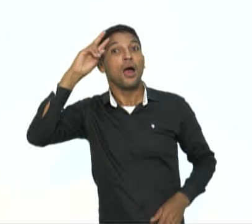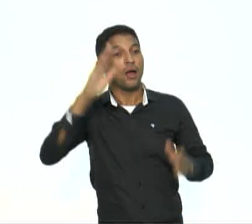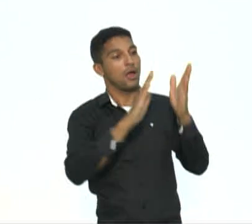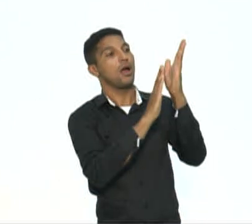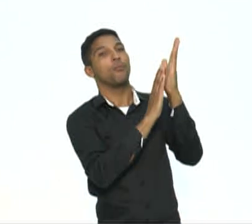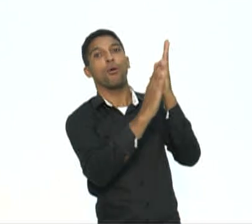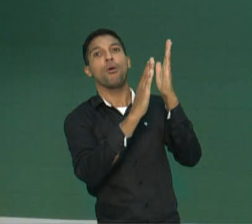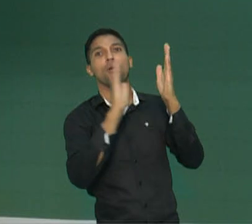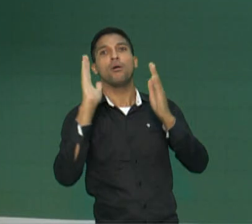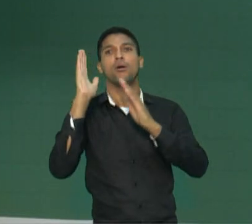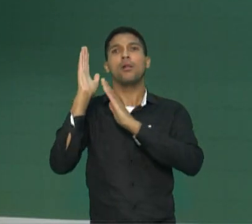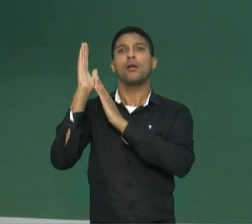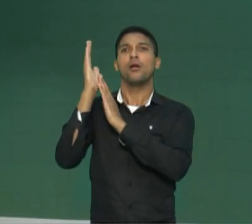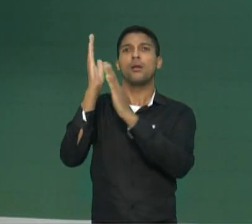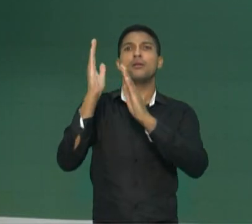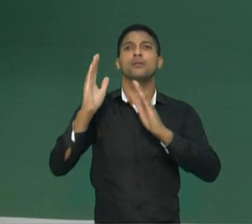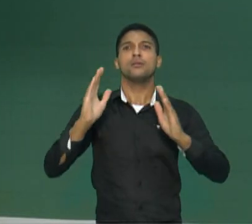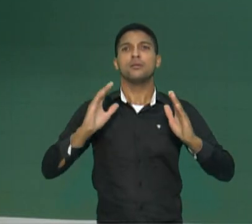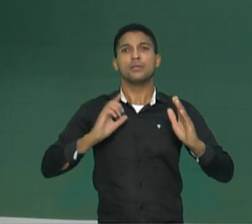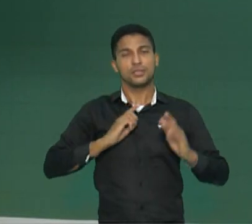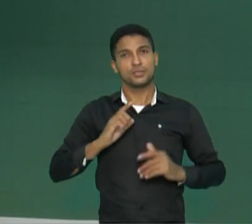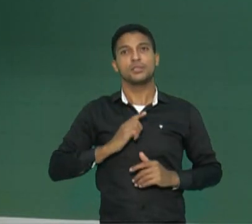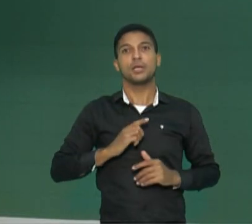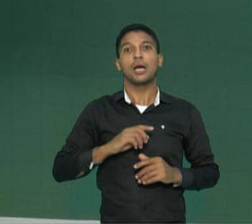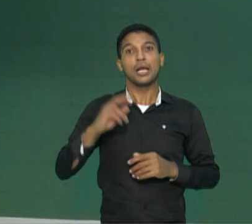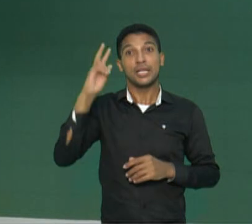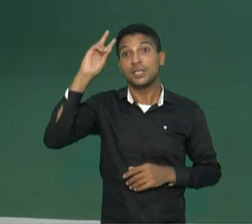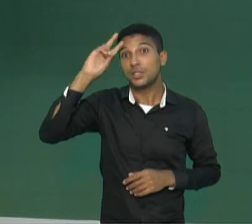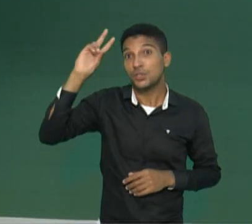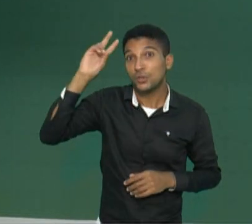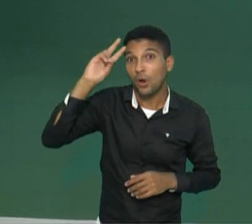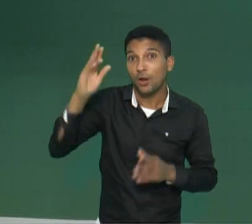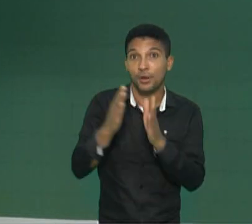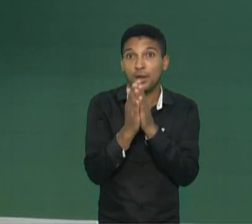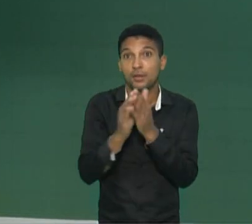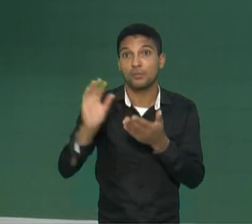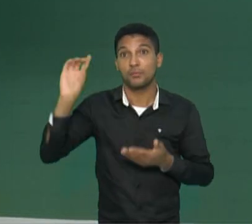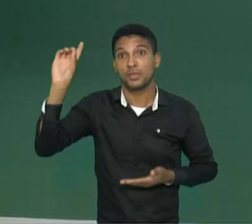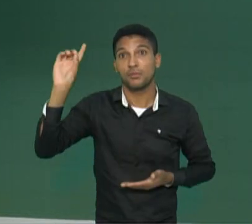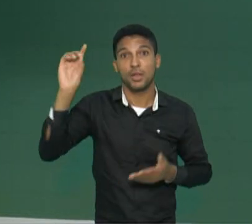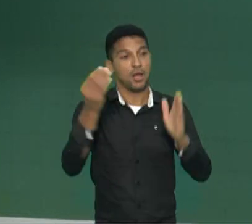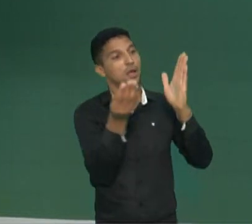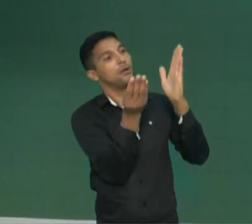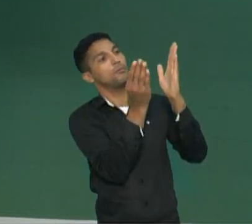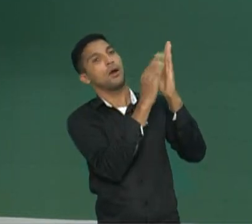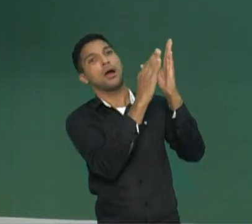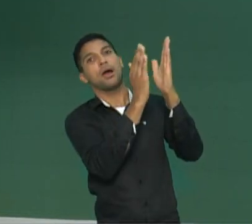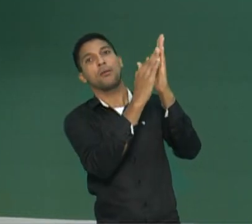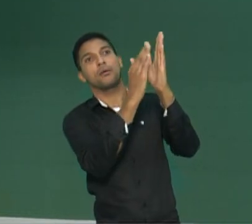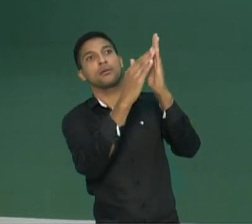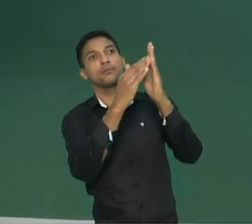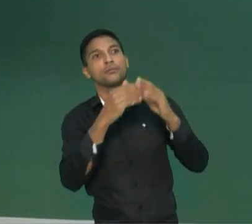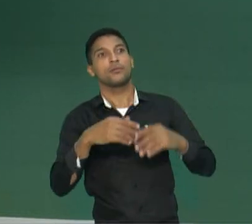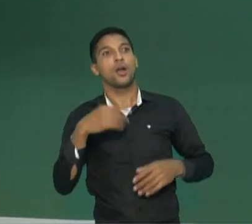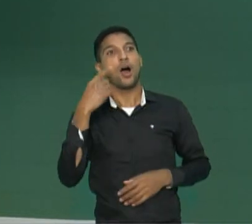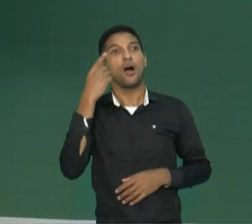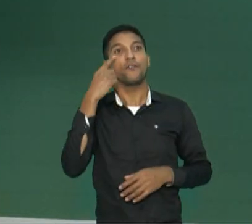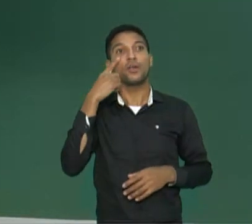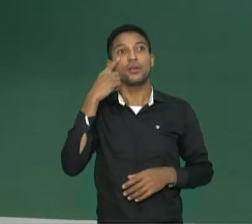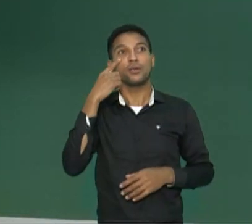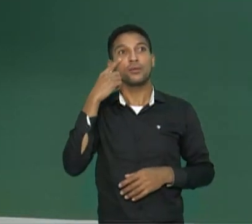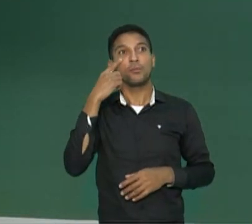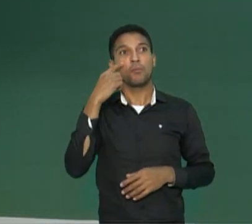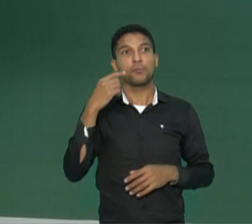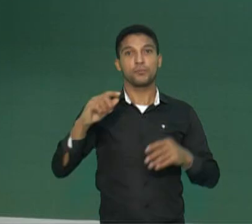anjos e demônios. Lembra que os demônios na arte românica já começou a surgir e aqui, né, eles vão ser representados até nas gárgulas, né? Então aqui um